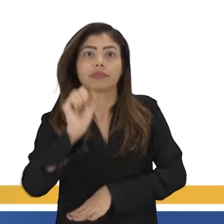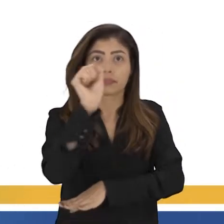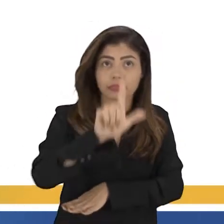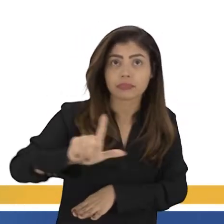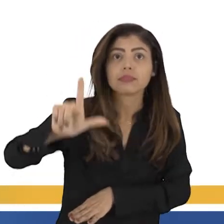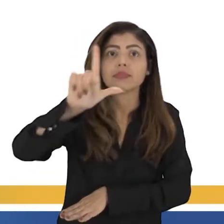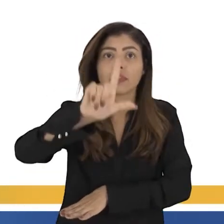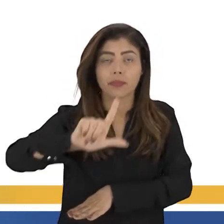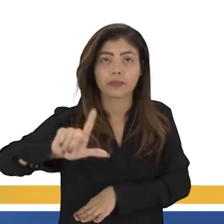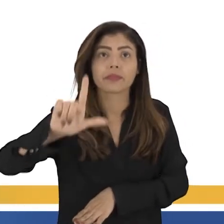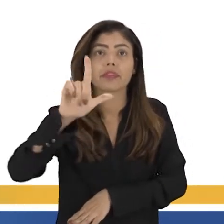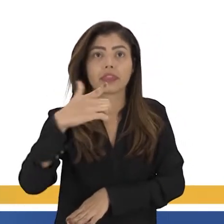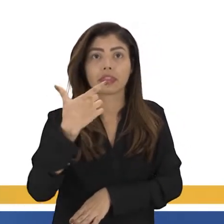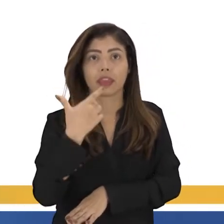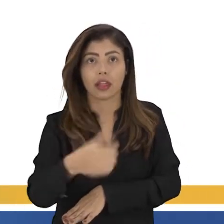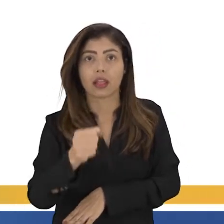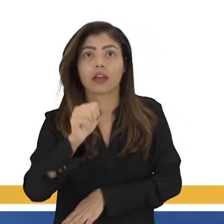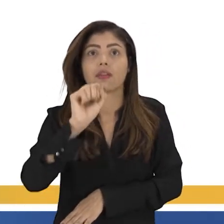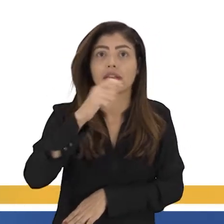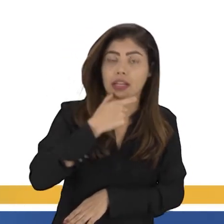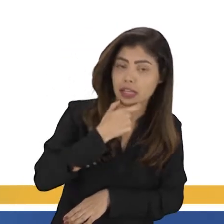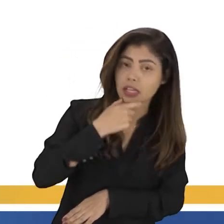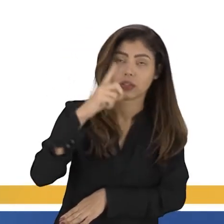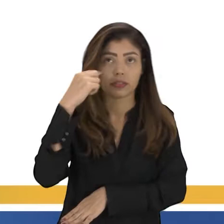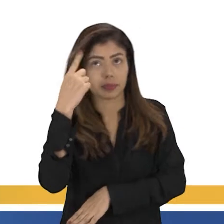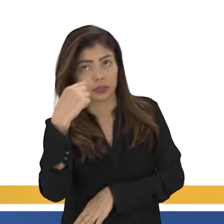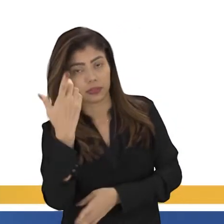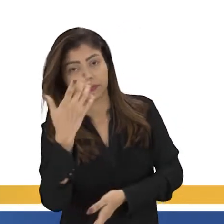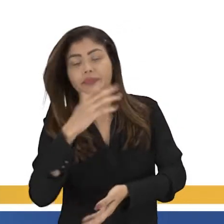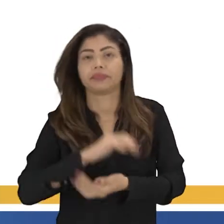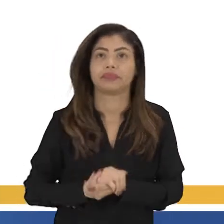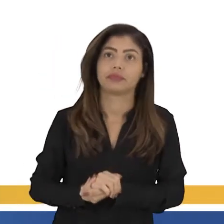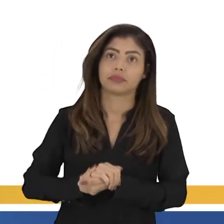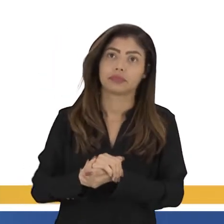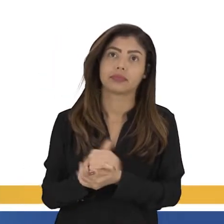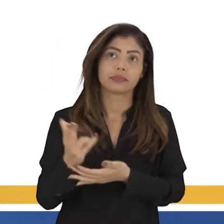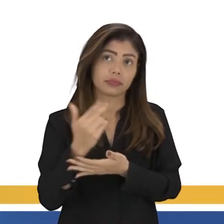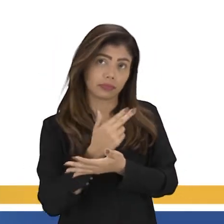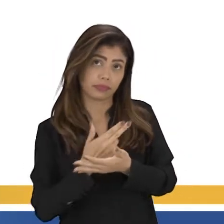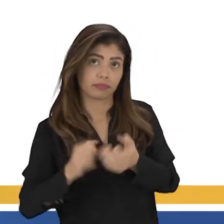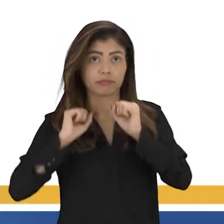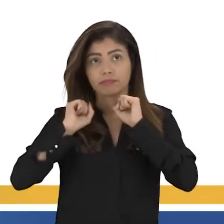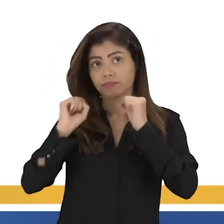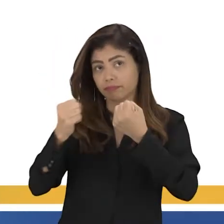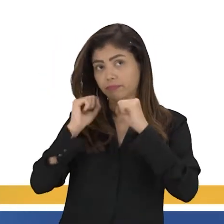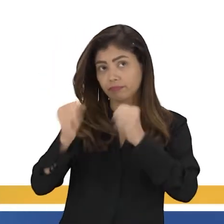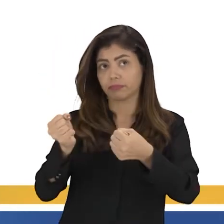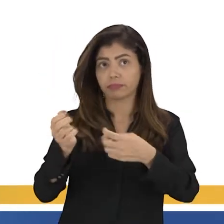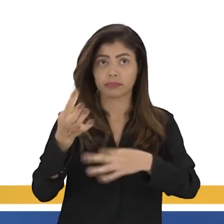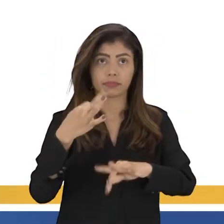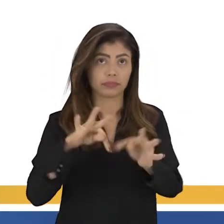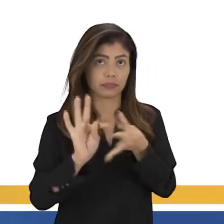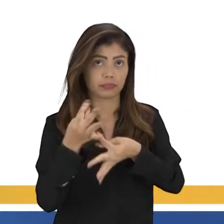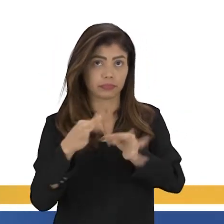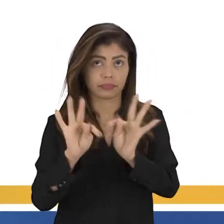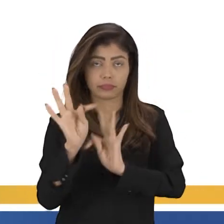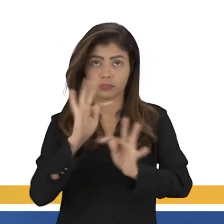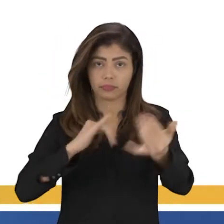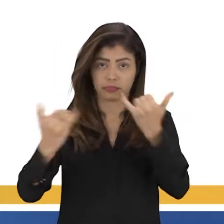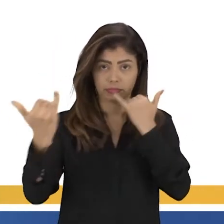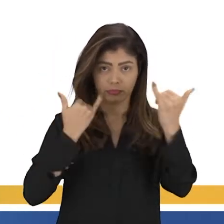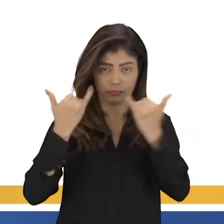literatura, língua estrangeira, que pode ser inglês ou espanhol, artes, educação física